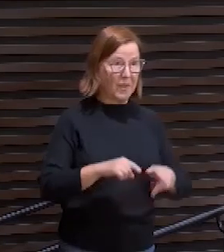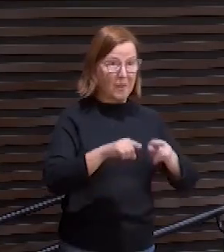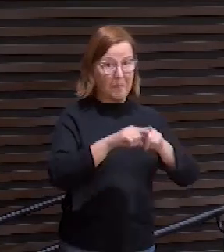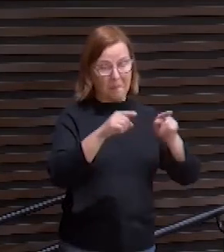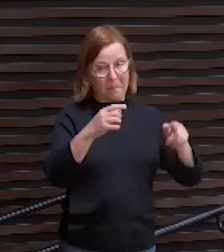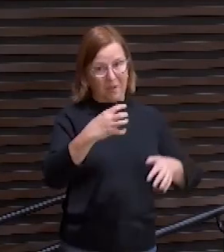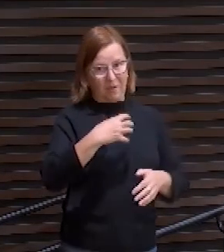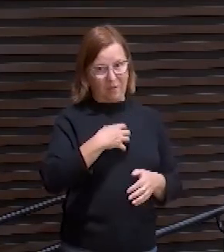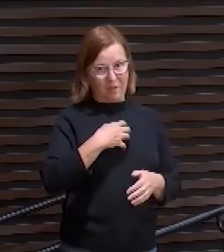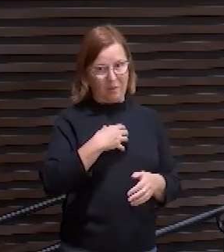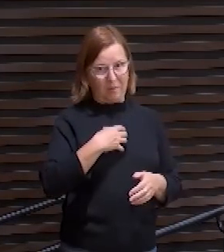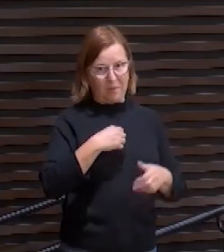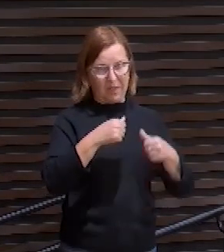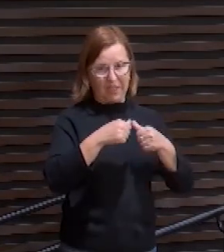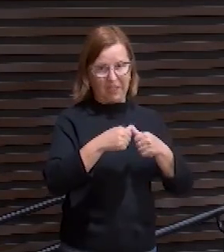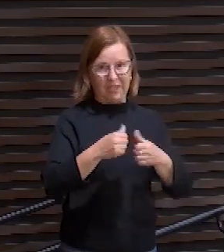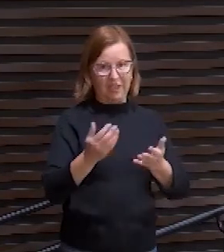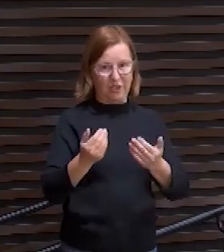jovem rico